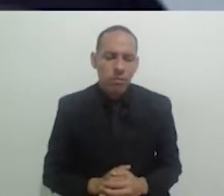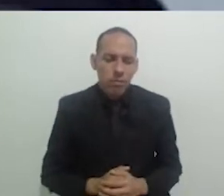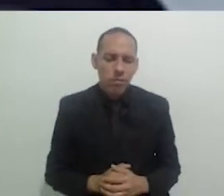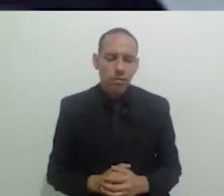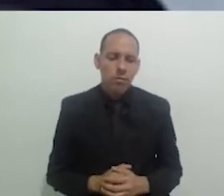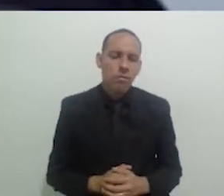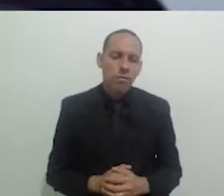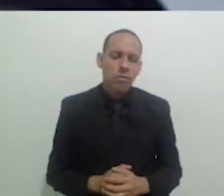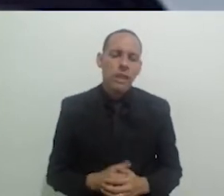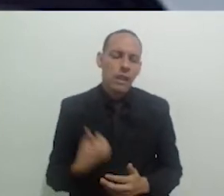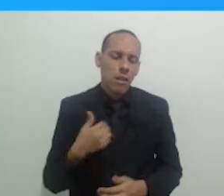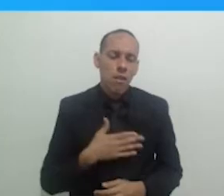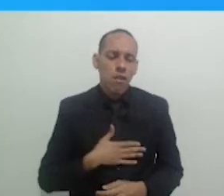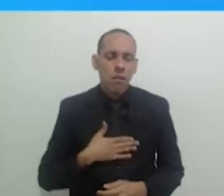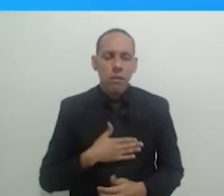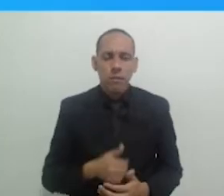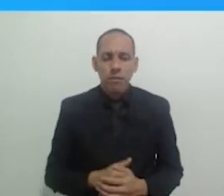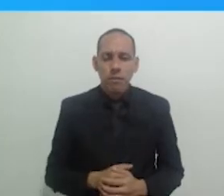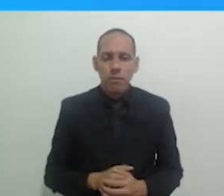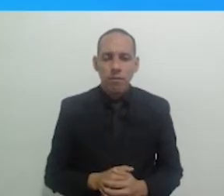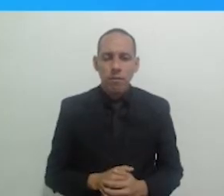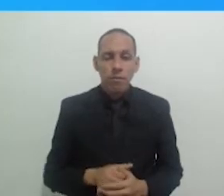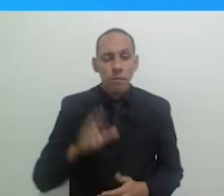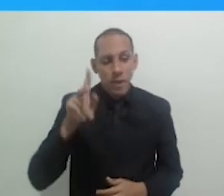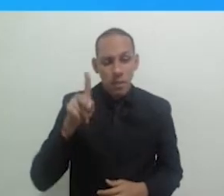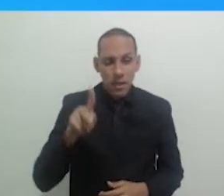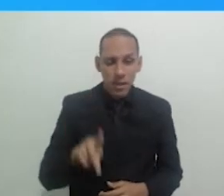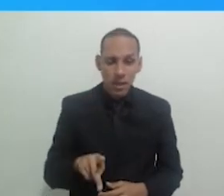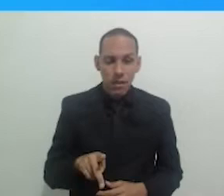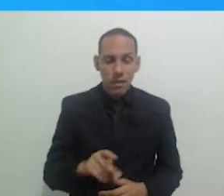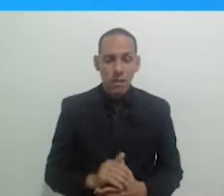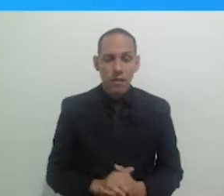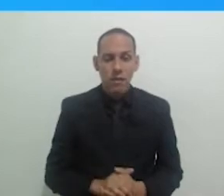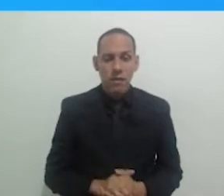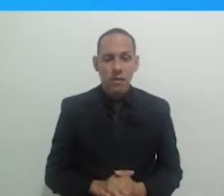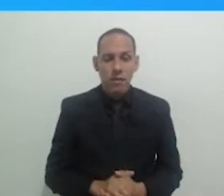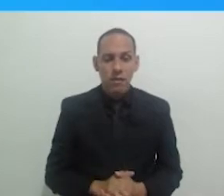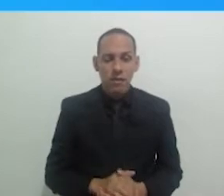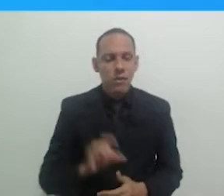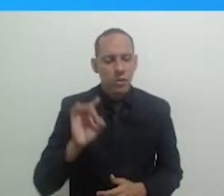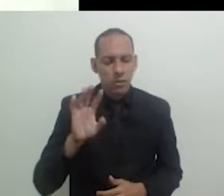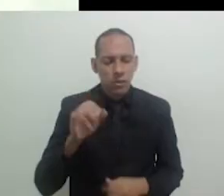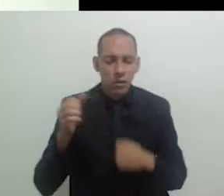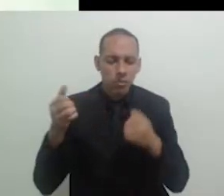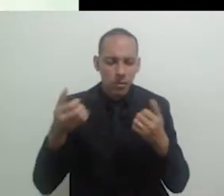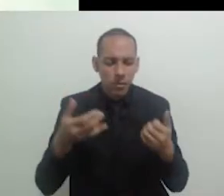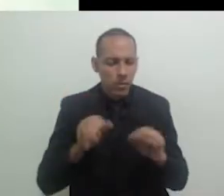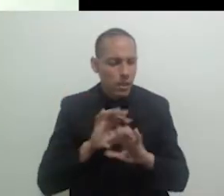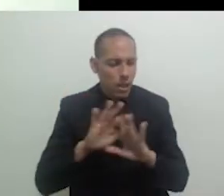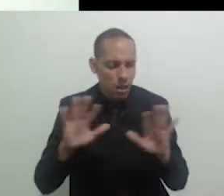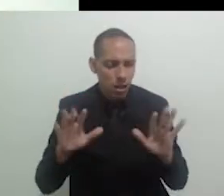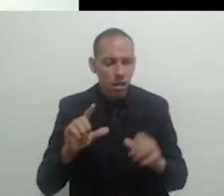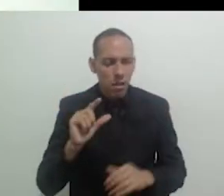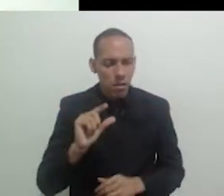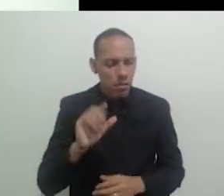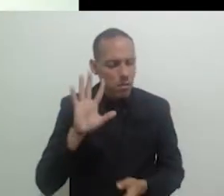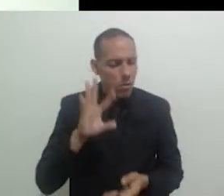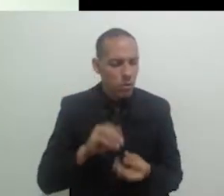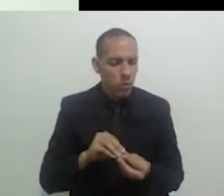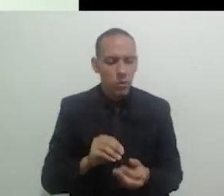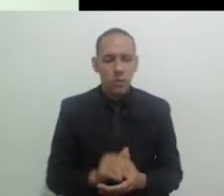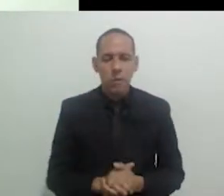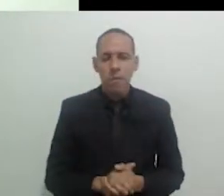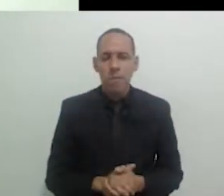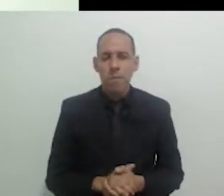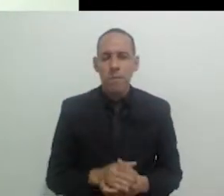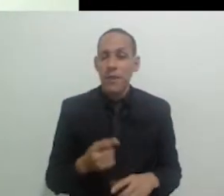Gostaria. Senhor presidente, eu queria só fazer um breve esclarecimento, porque desse meu